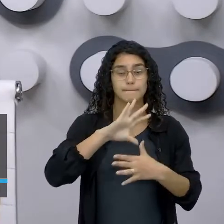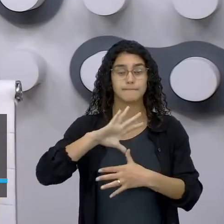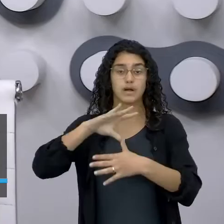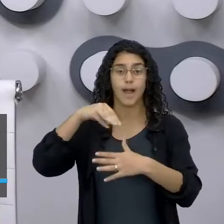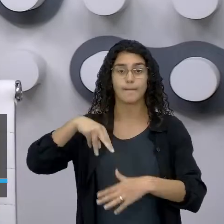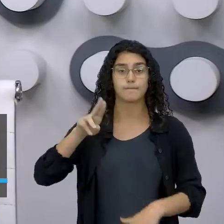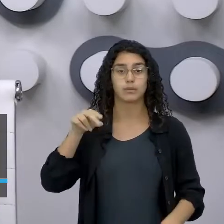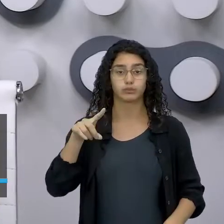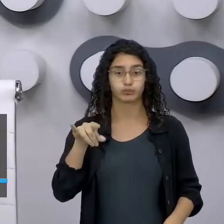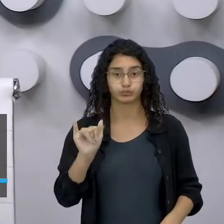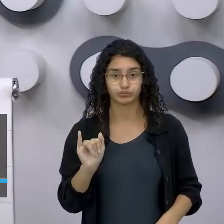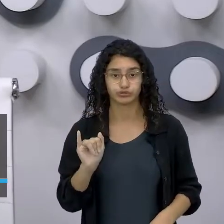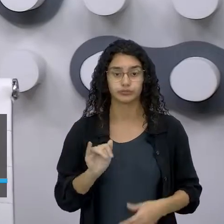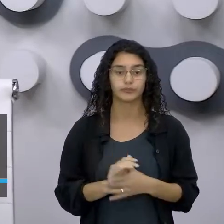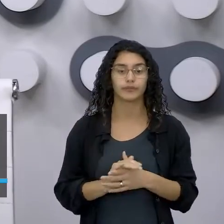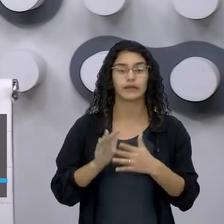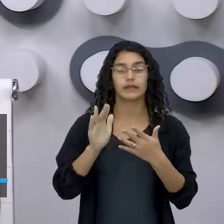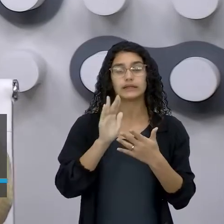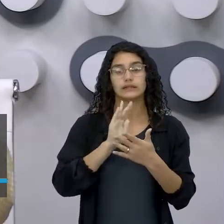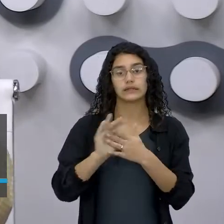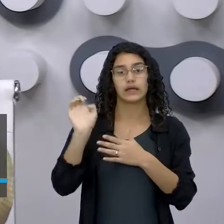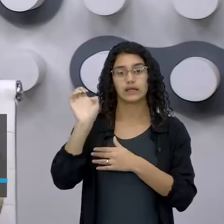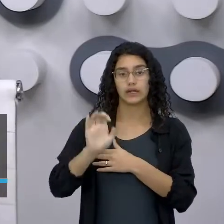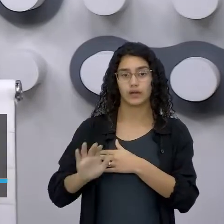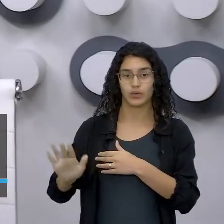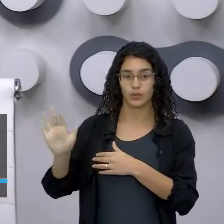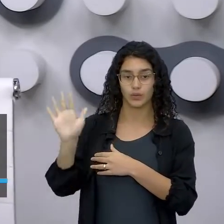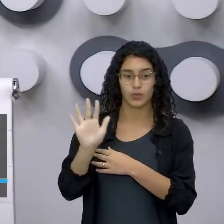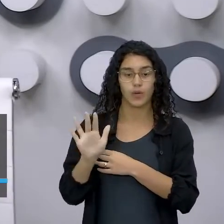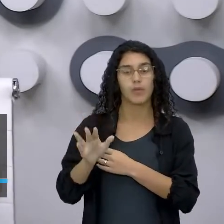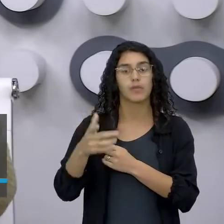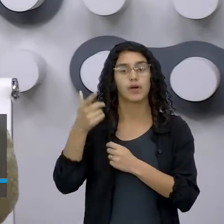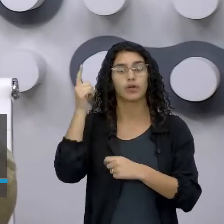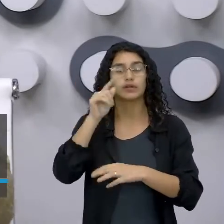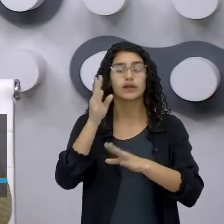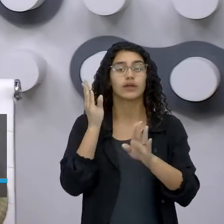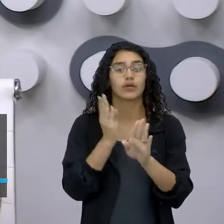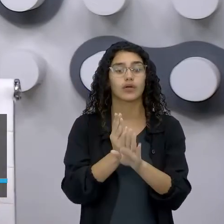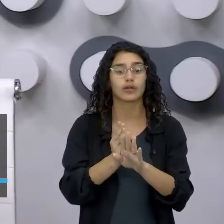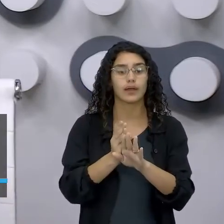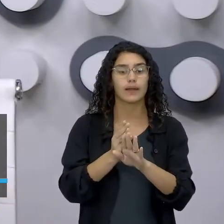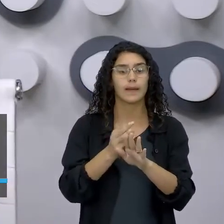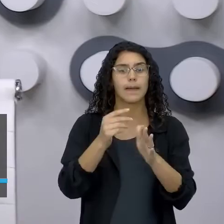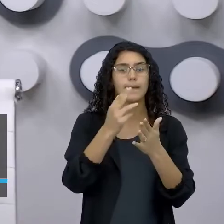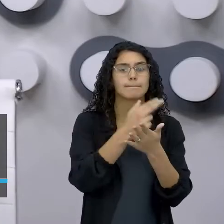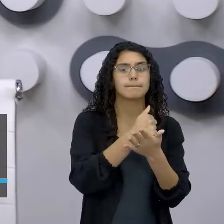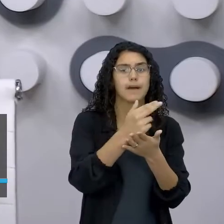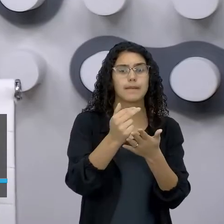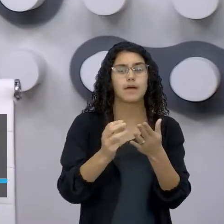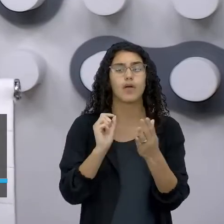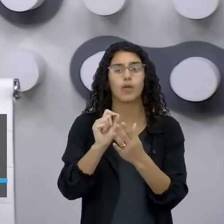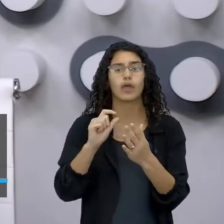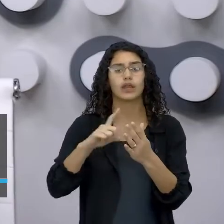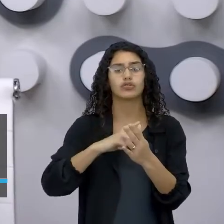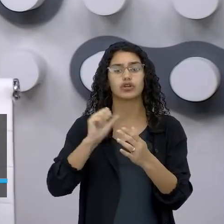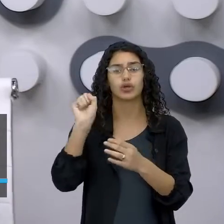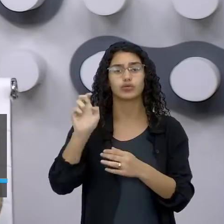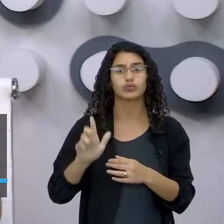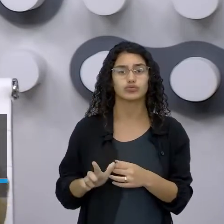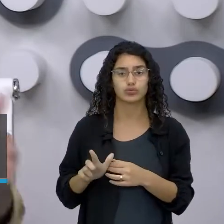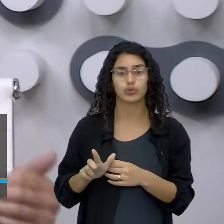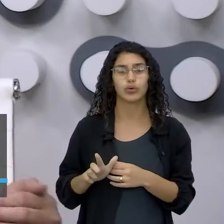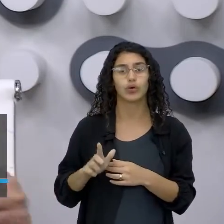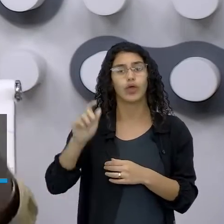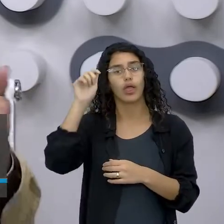Né? Sai lá da Europa, consegue descobrir e mapear o que vinha ao sul